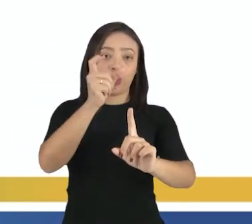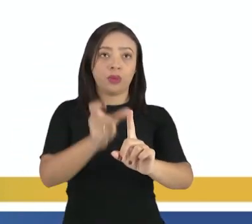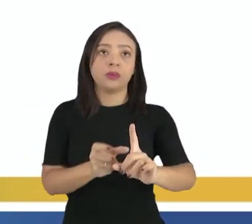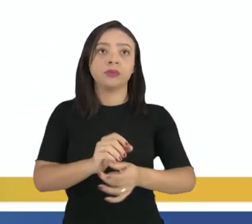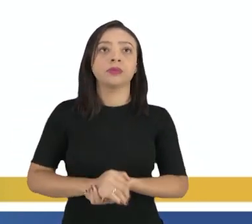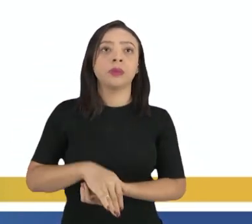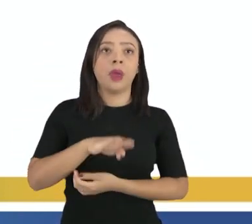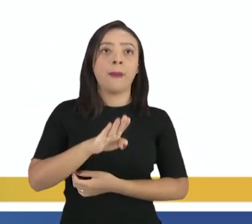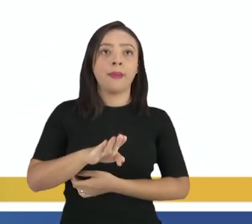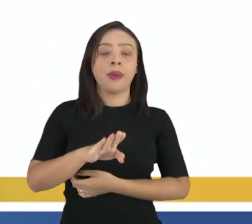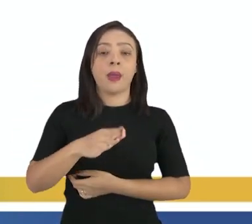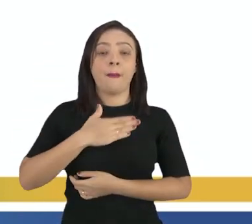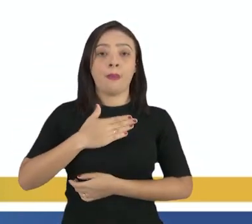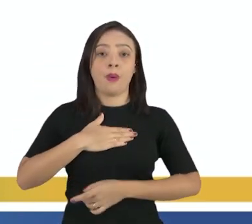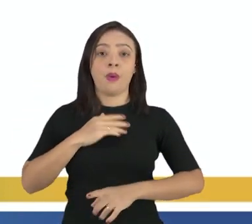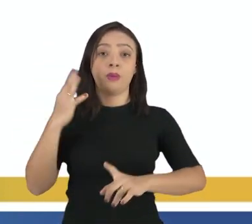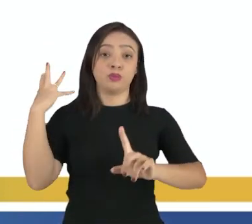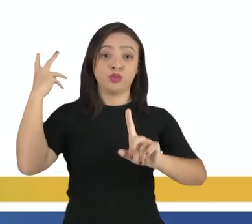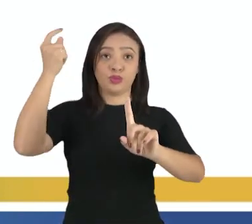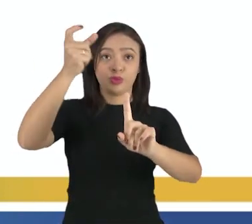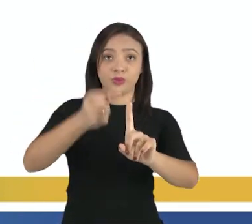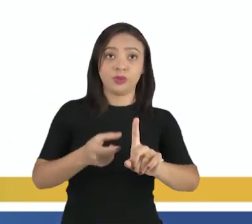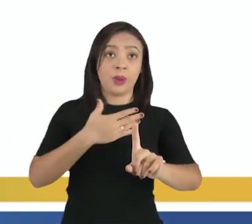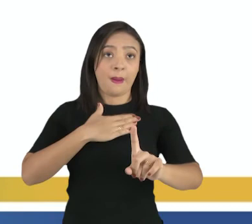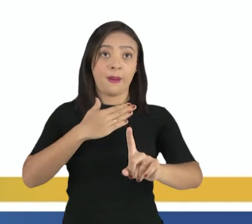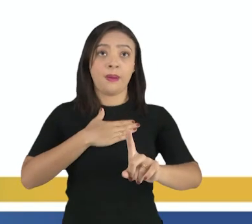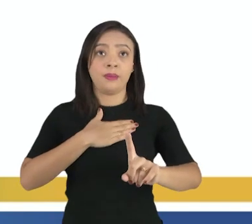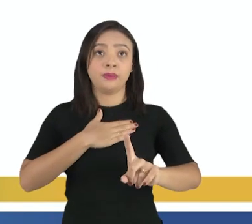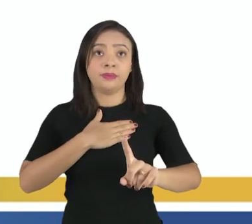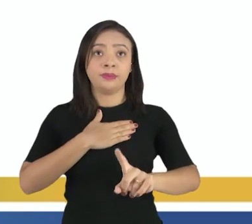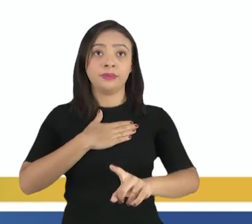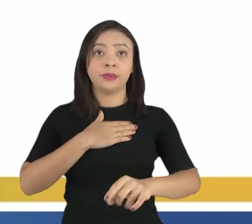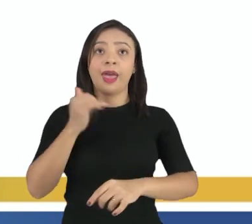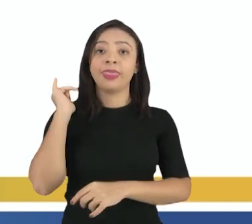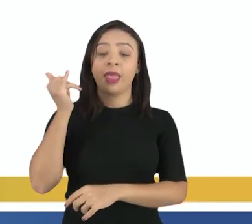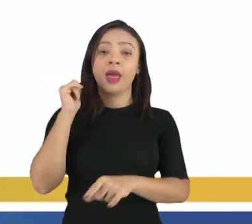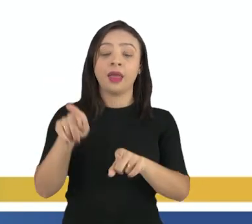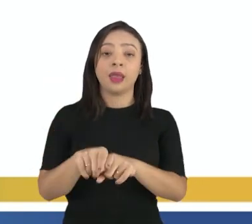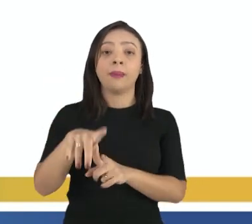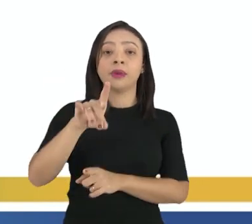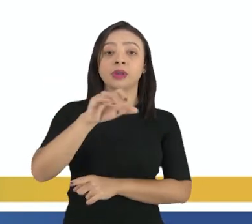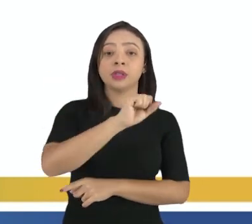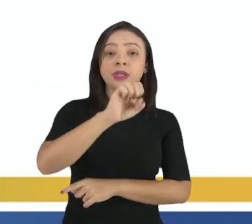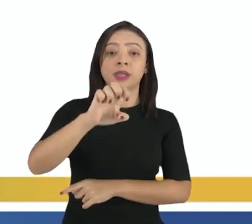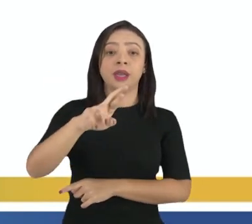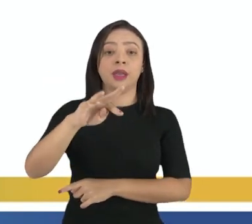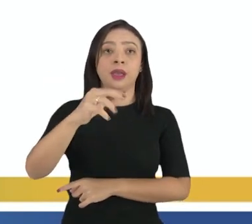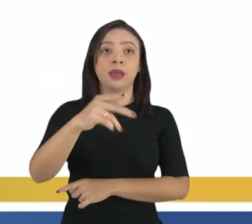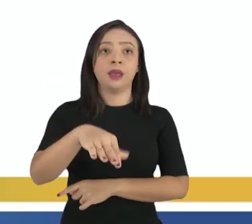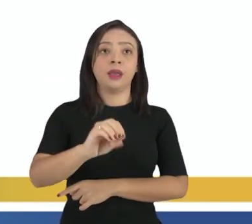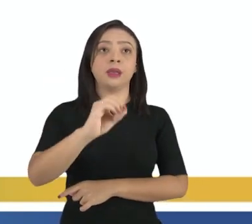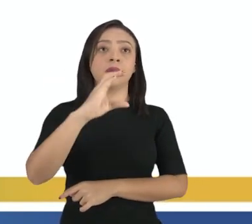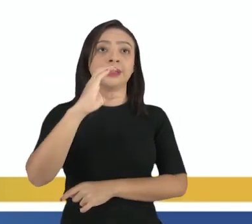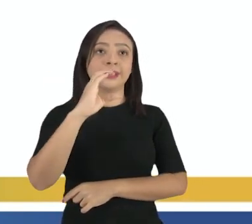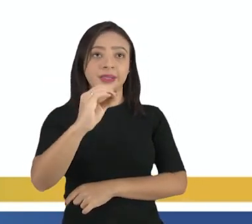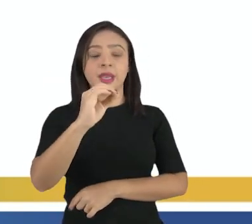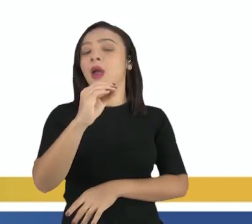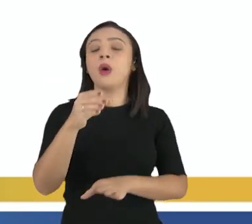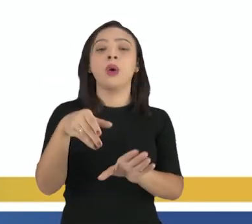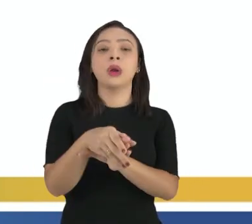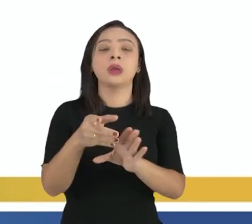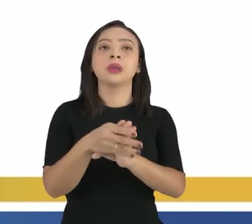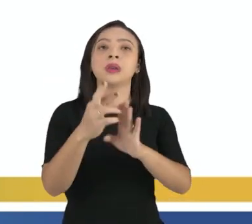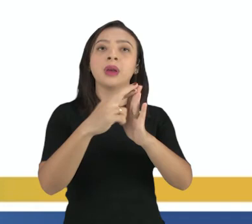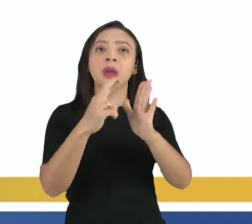B autobiografia narração dissertação C bula de remédio propaganda